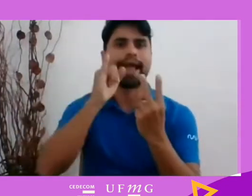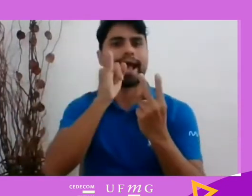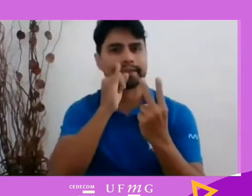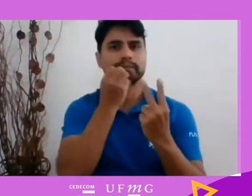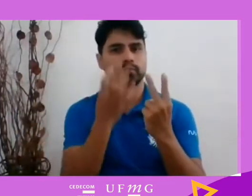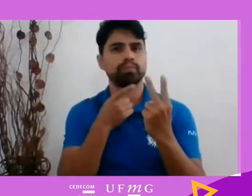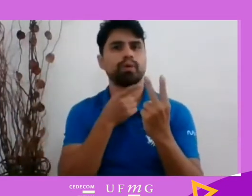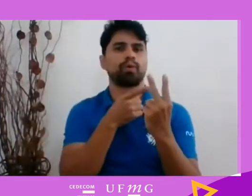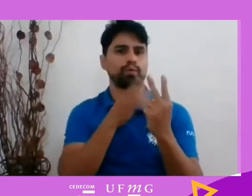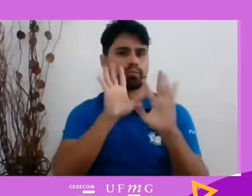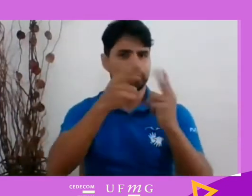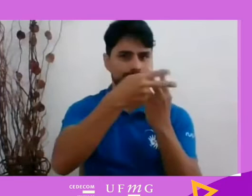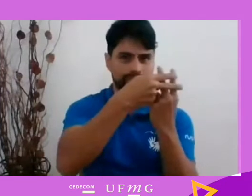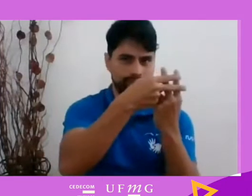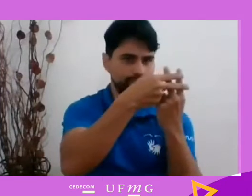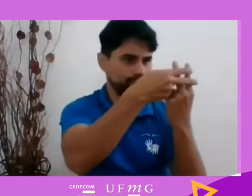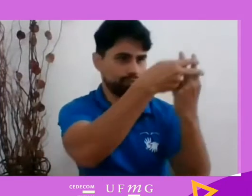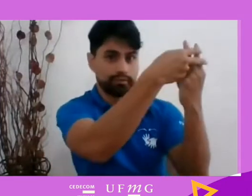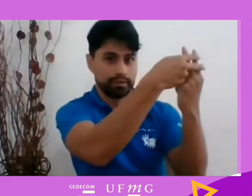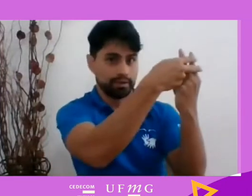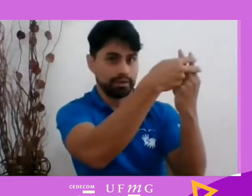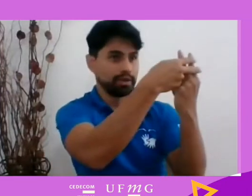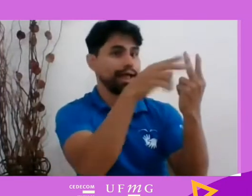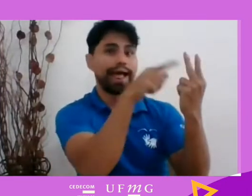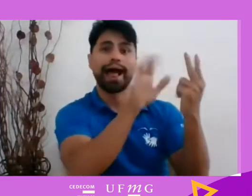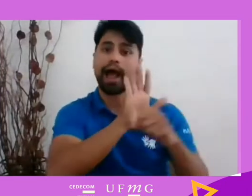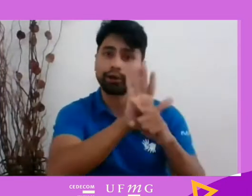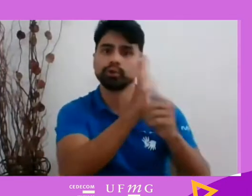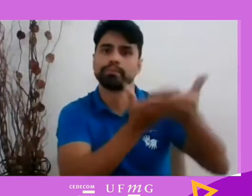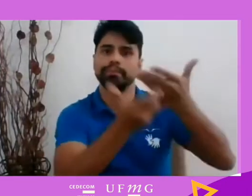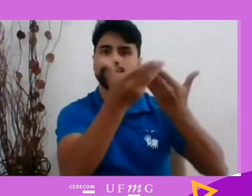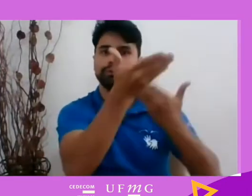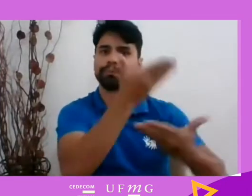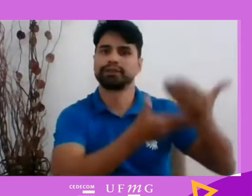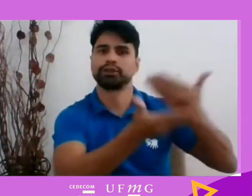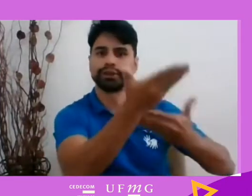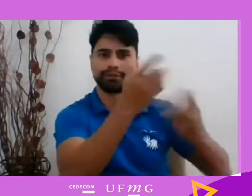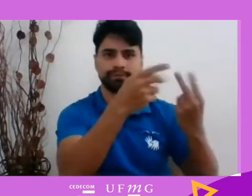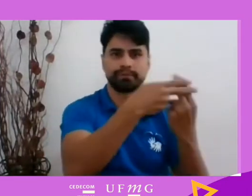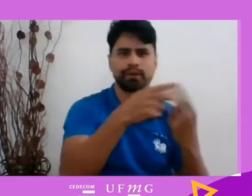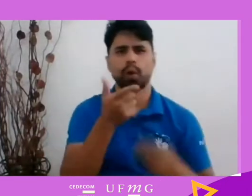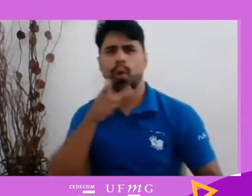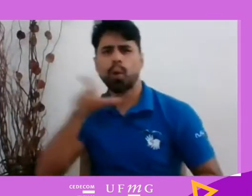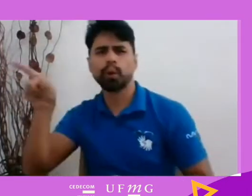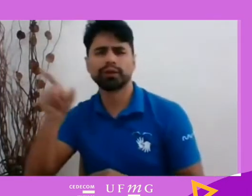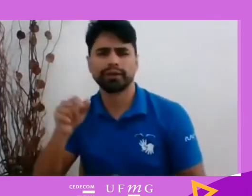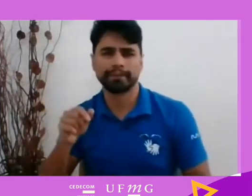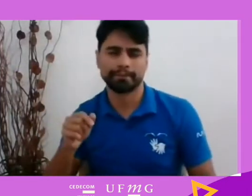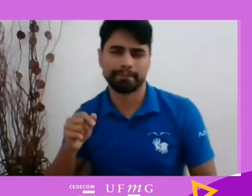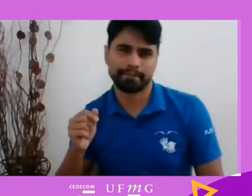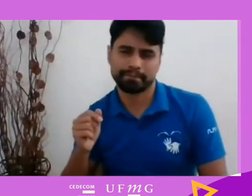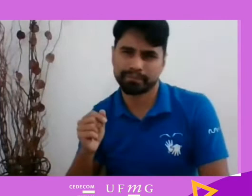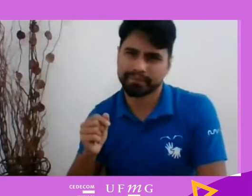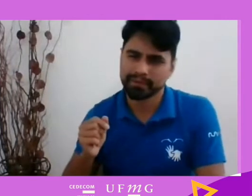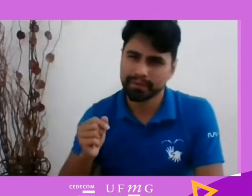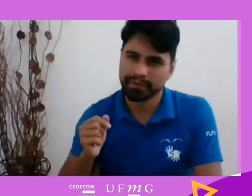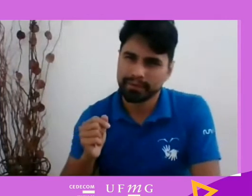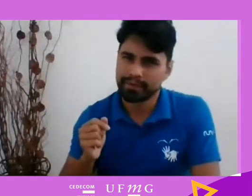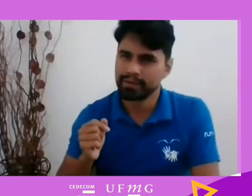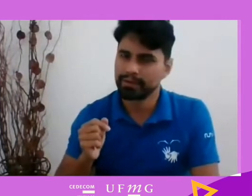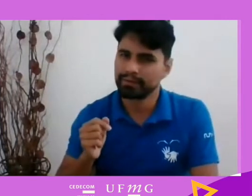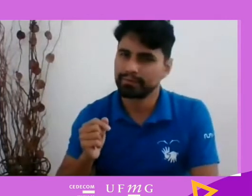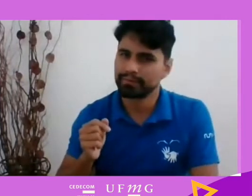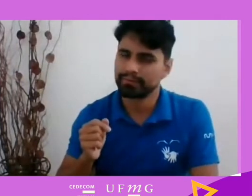exemplo. Por exemplo, os vídeos do YouTube, como é que eles são importantes nesse sentido. Por exemplo, hoje, com